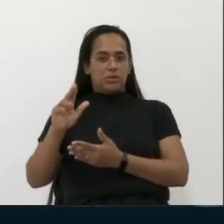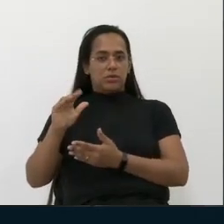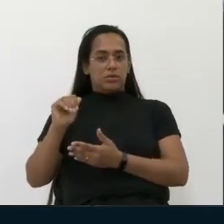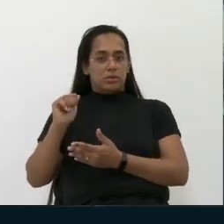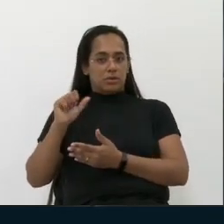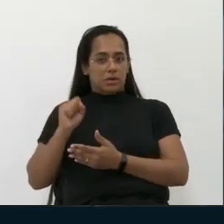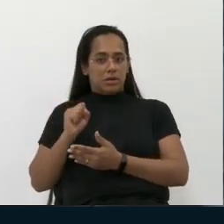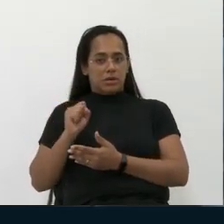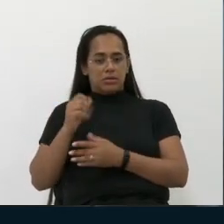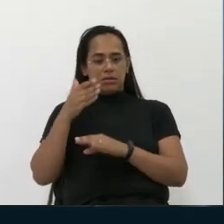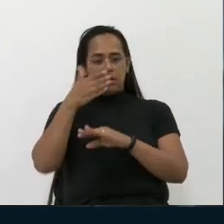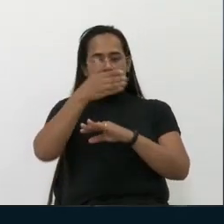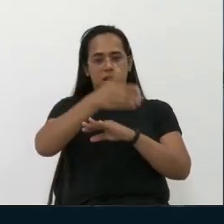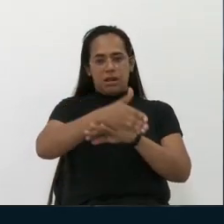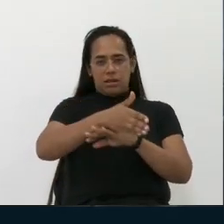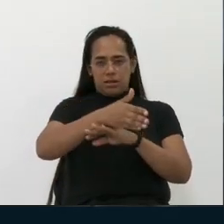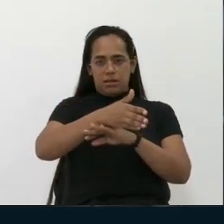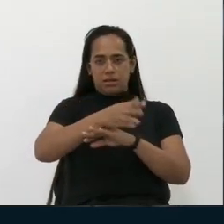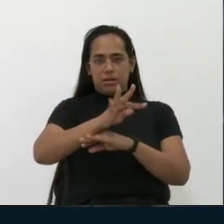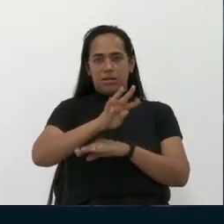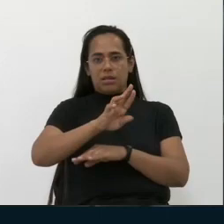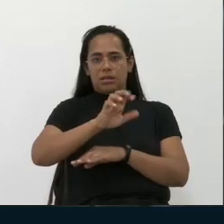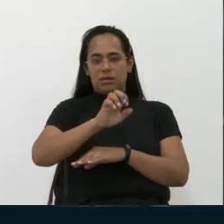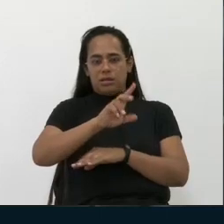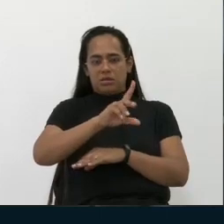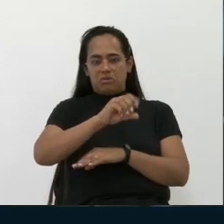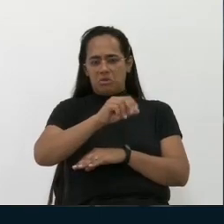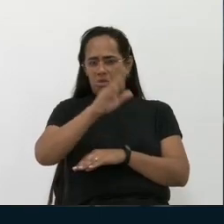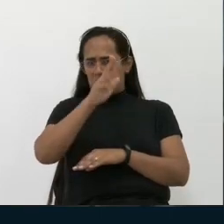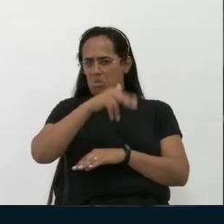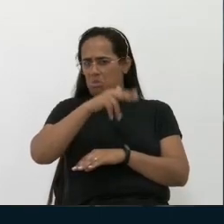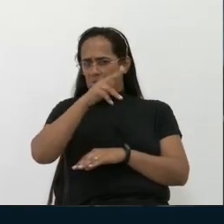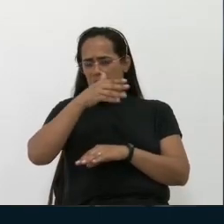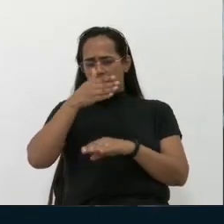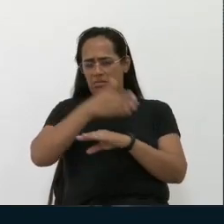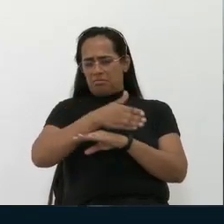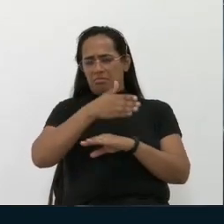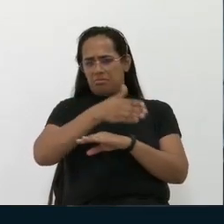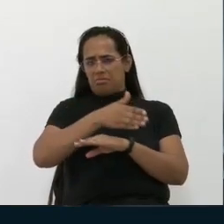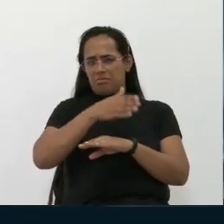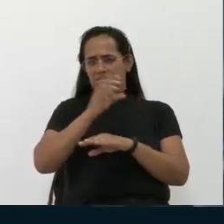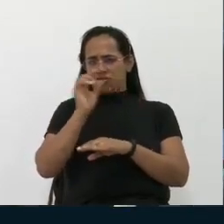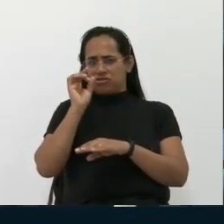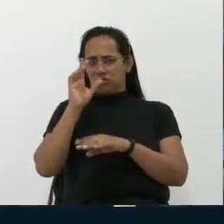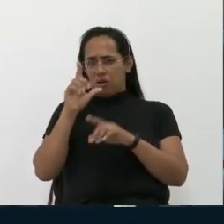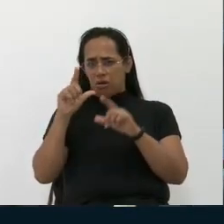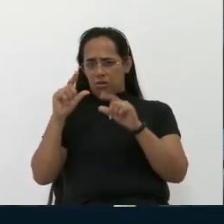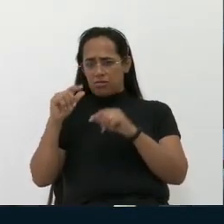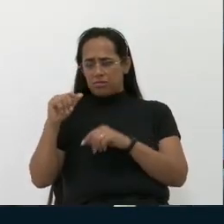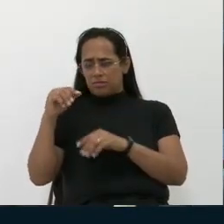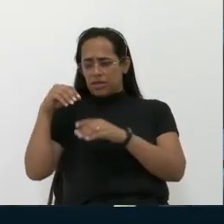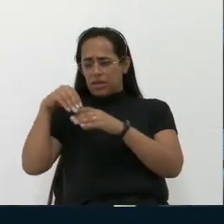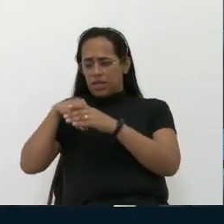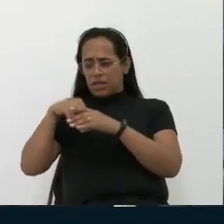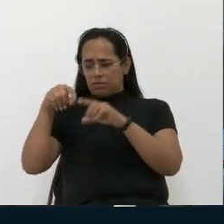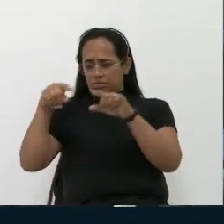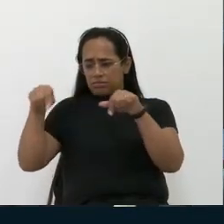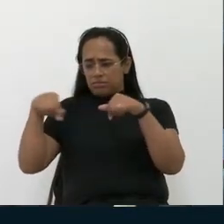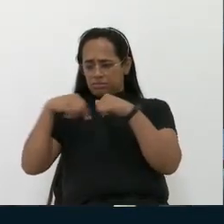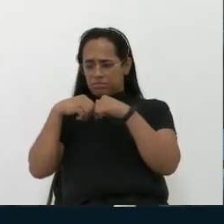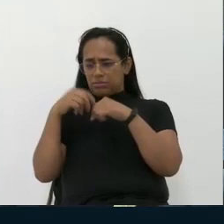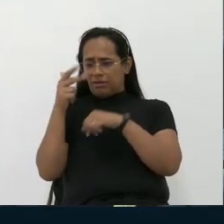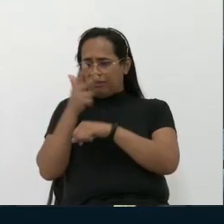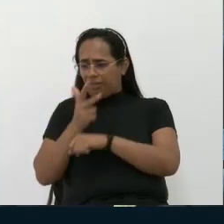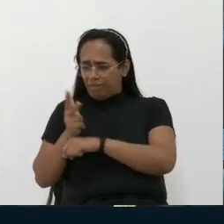dentro do estúdio de internet fazendo vídeo. Questão de ordem, presidente. E agora está mais sem chance, que eu estou